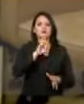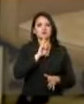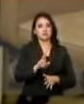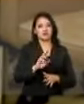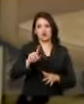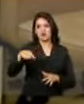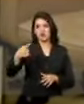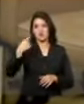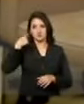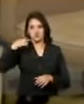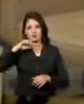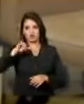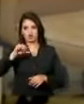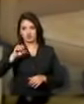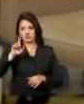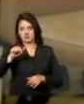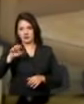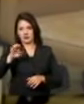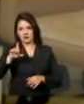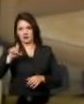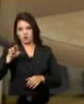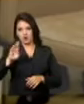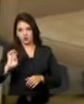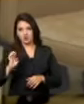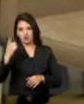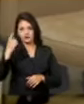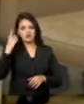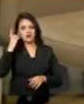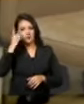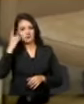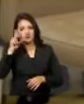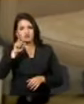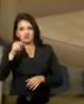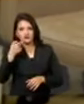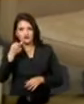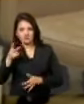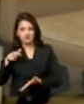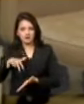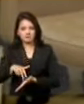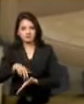Eduardo Cardoso, que era deputado federal e foi relator da matéria na CCJ,